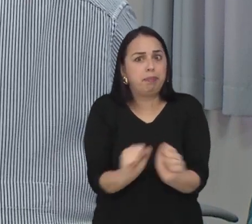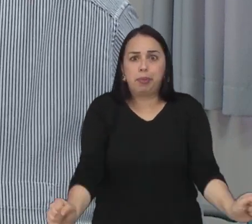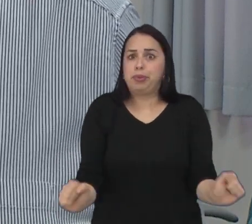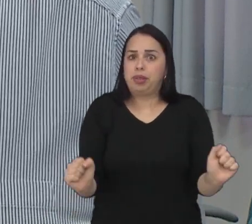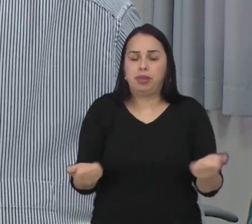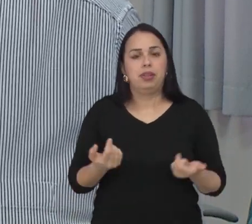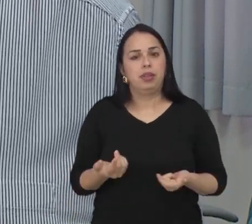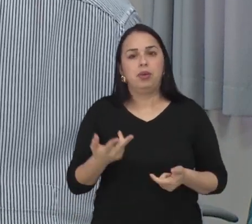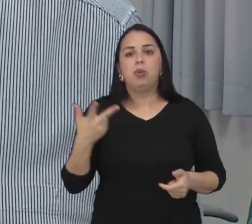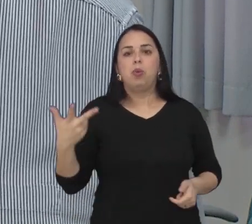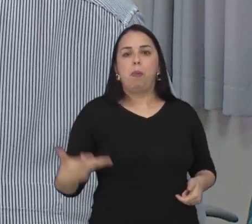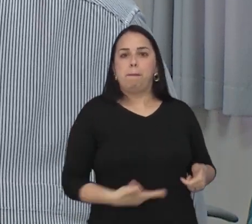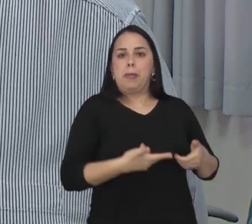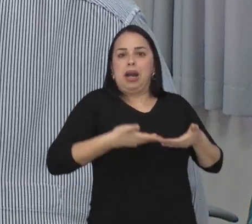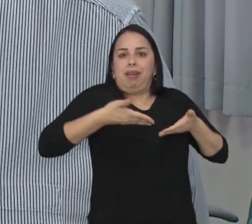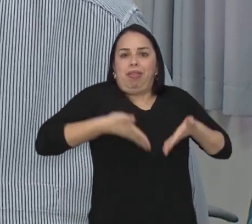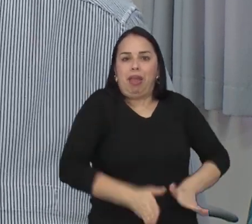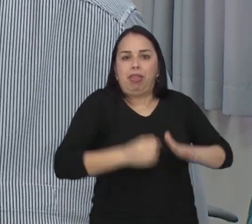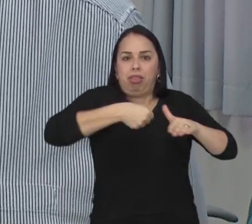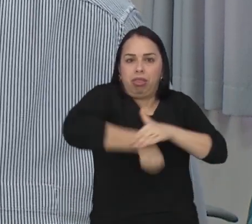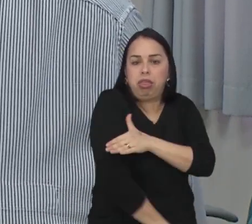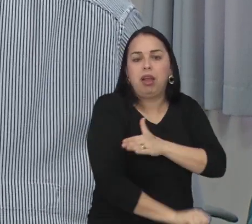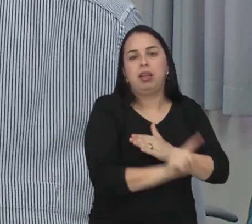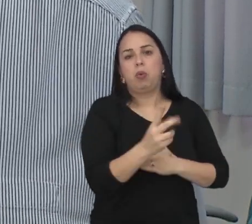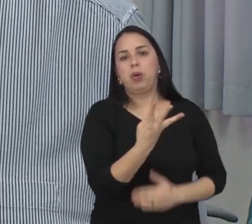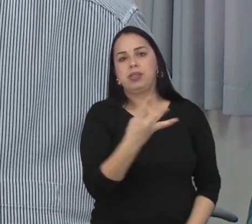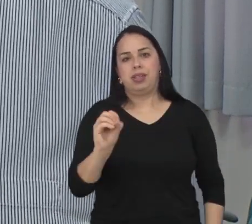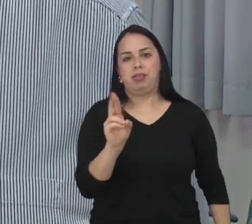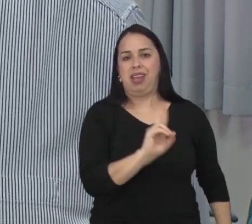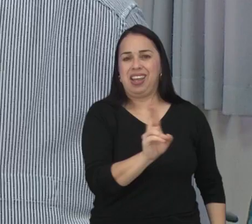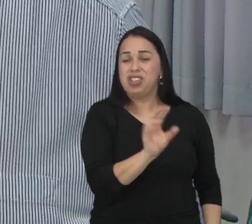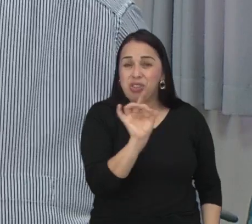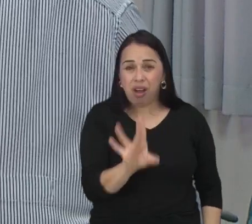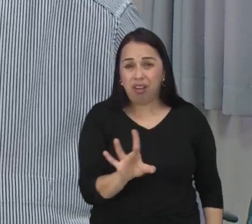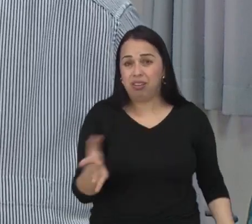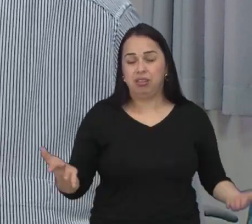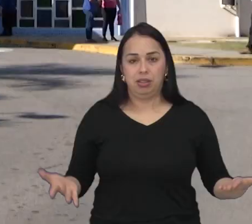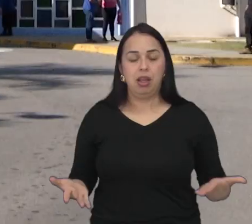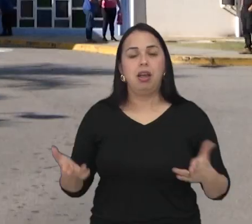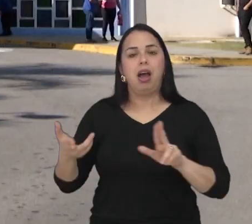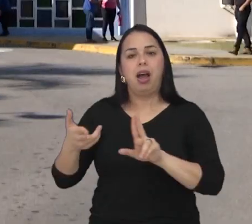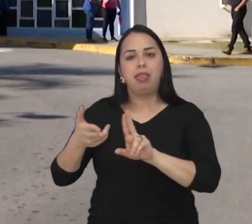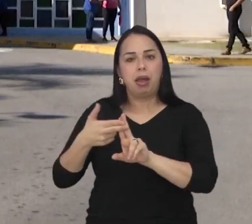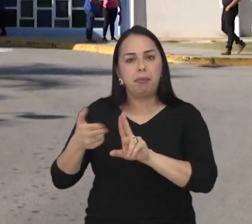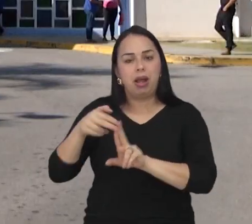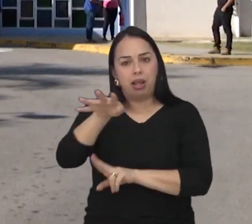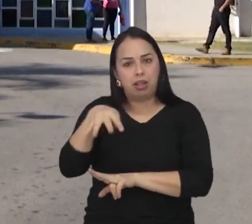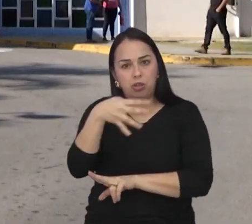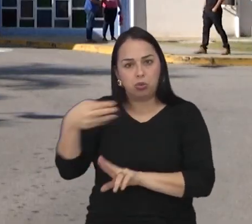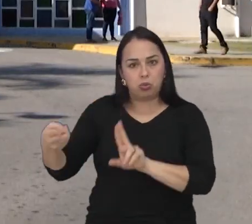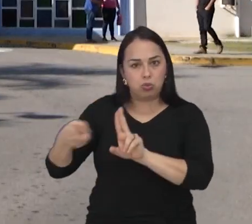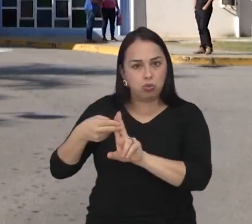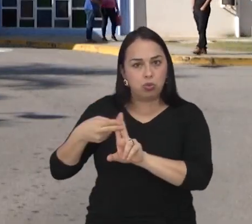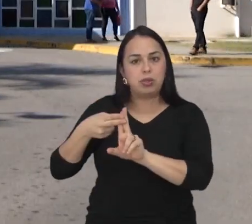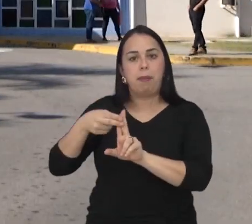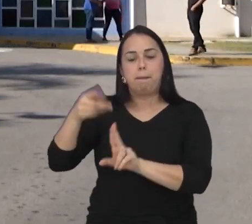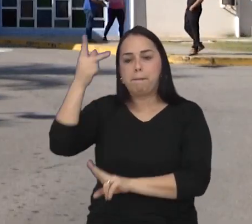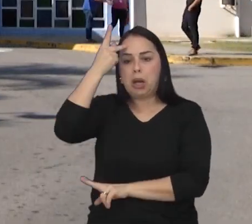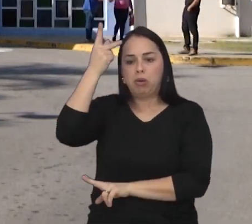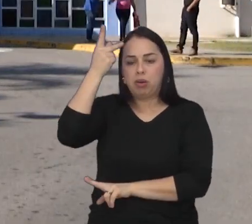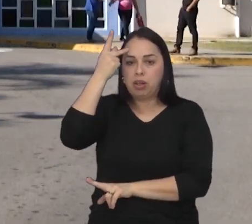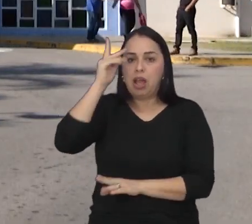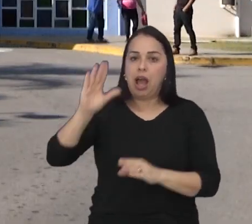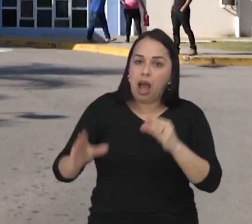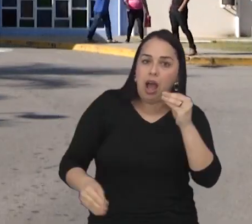os valores por exemplo um parto custar ser pago 400 e a tabela SUS Paulista é um dos vários